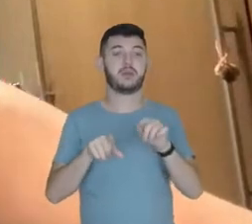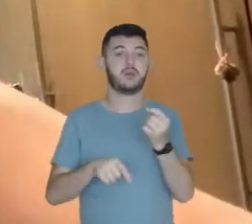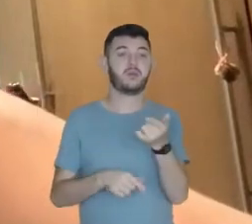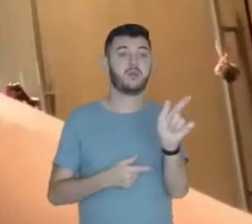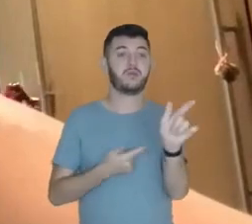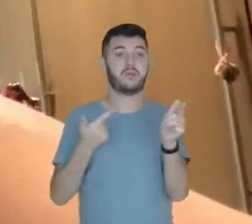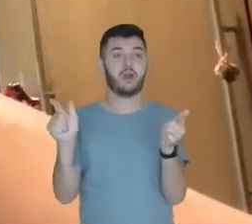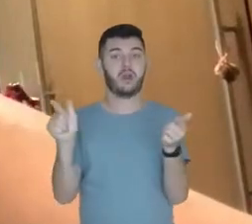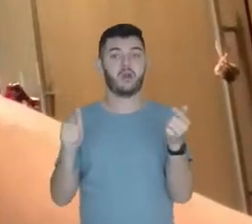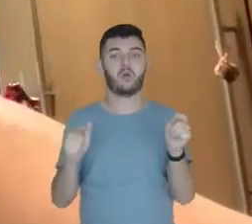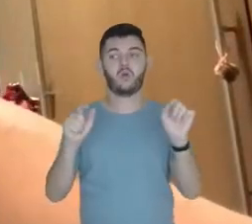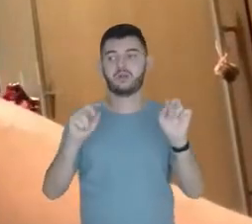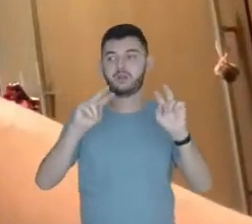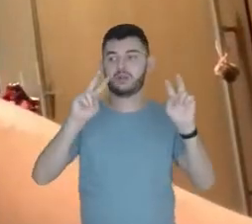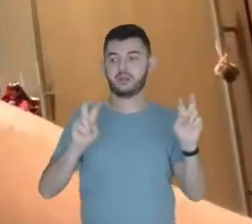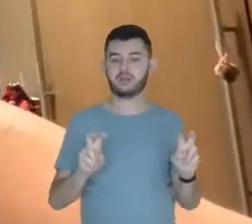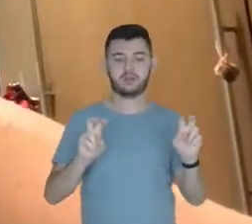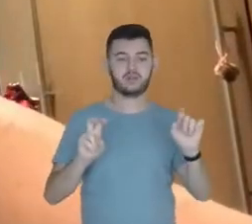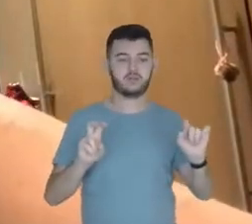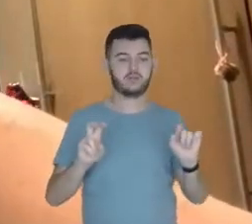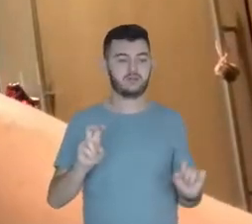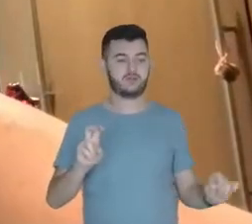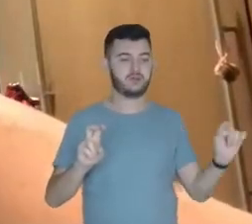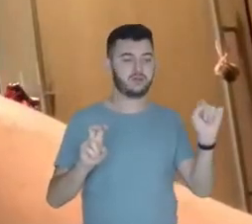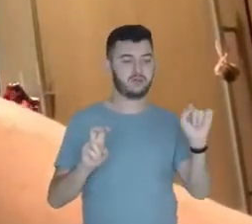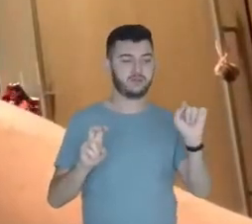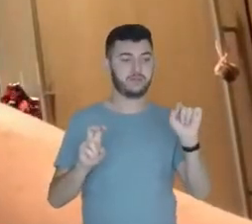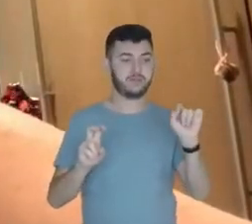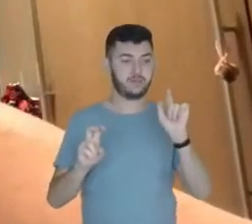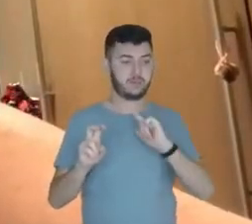capacitismo, ele ganha muita força